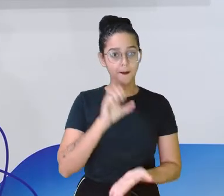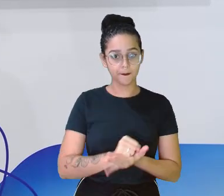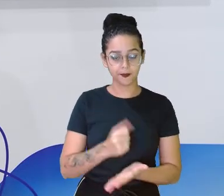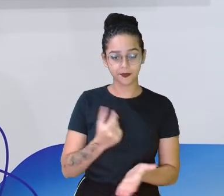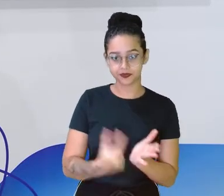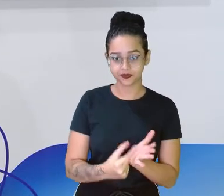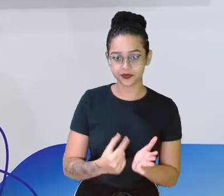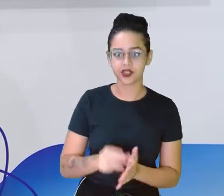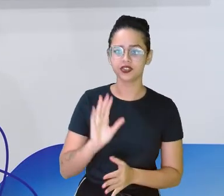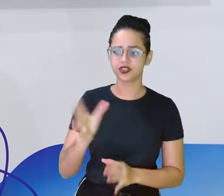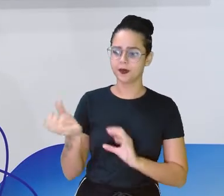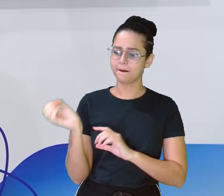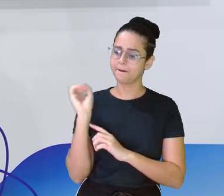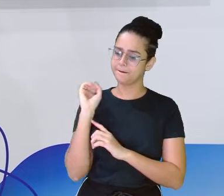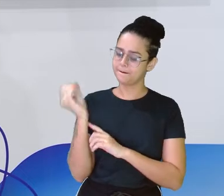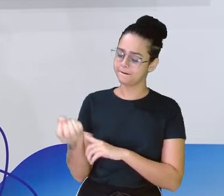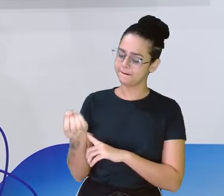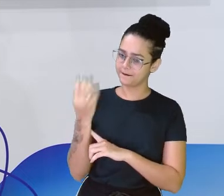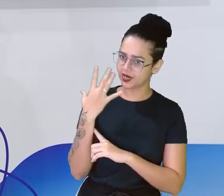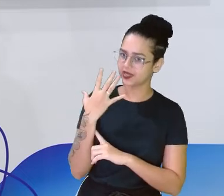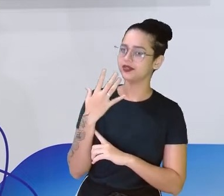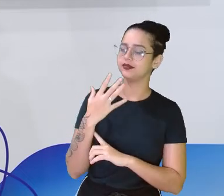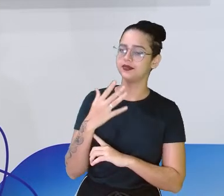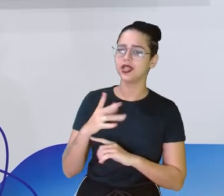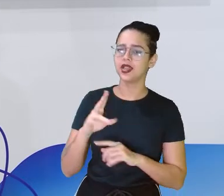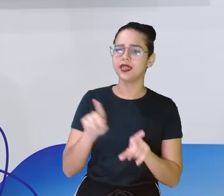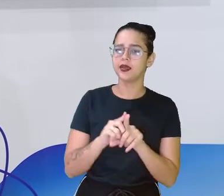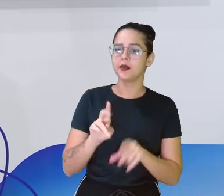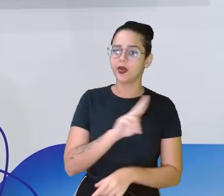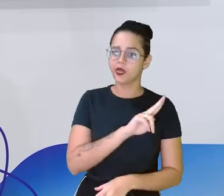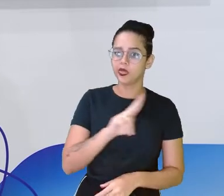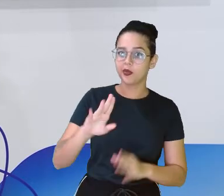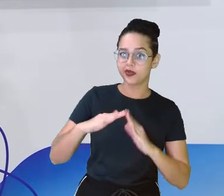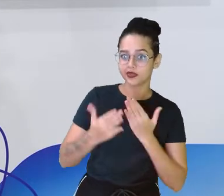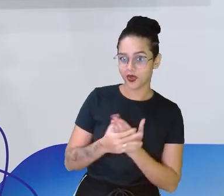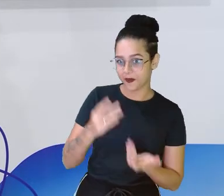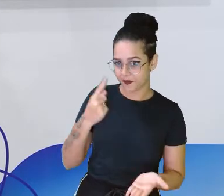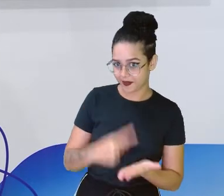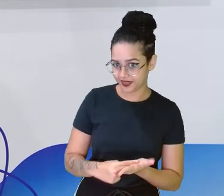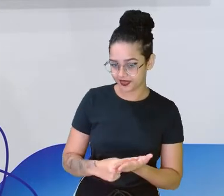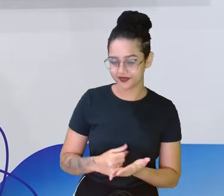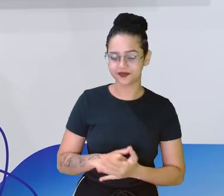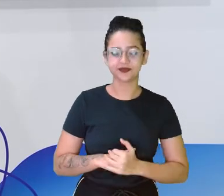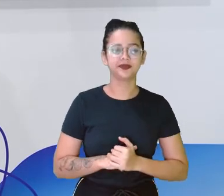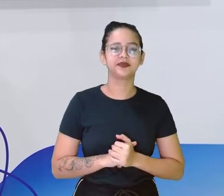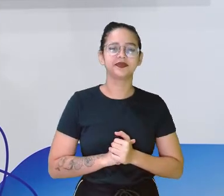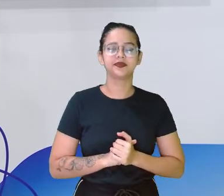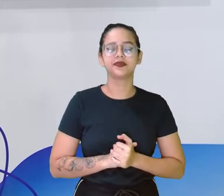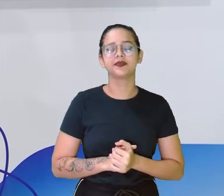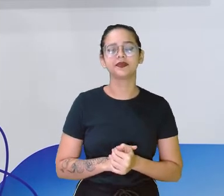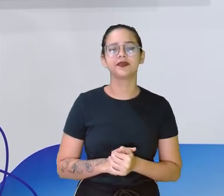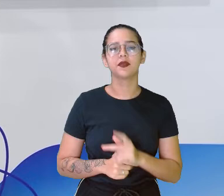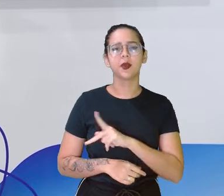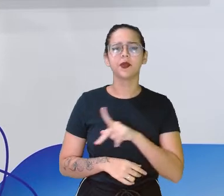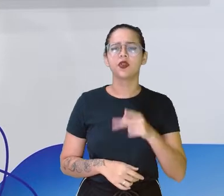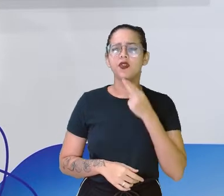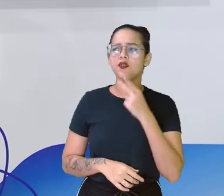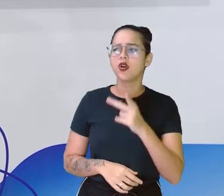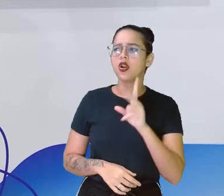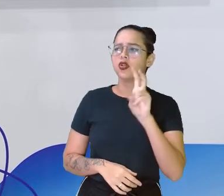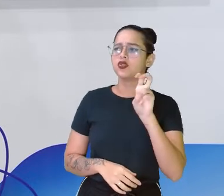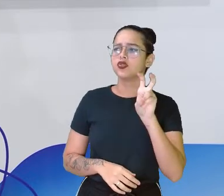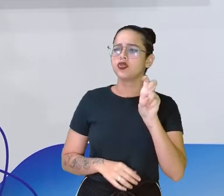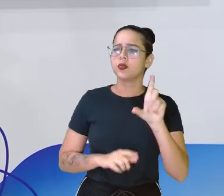tua mensagem. Deixa também o nome da tua escola, certo? Combinado assim? Professora, a senhora falou da